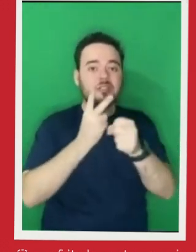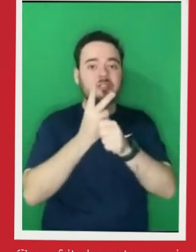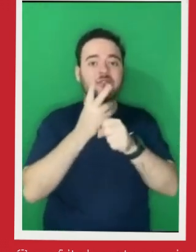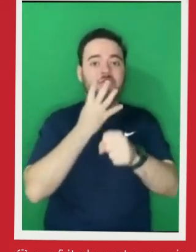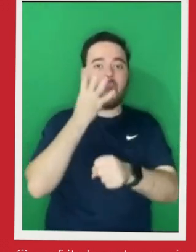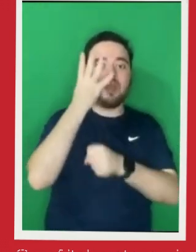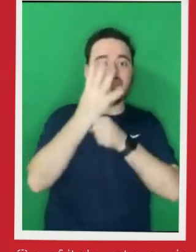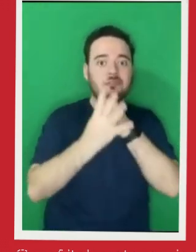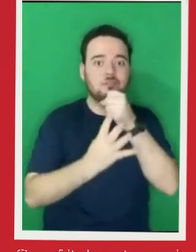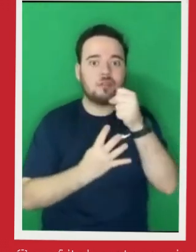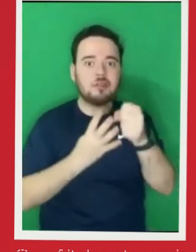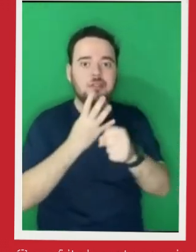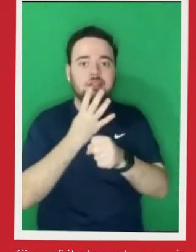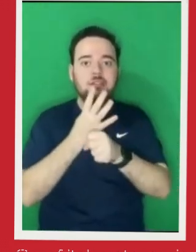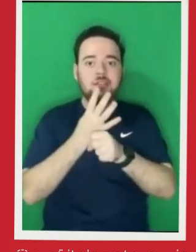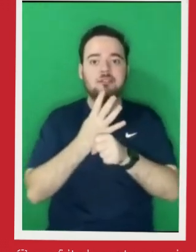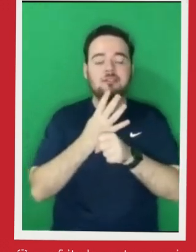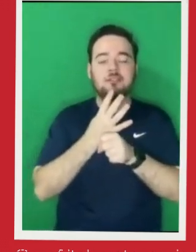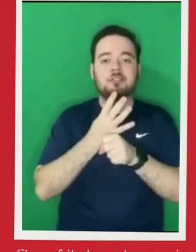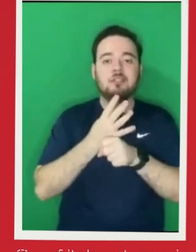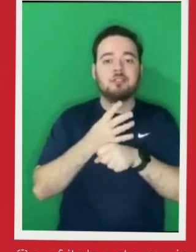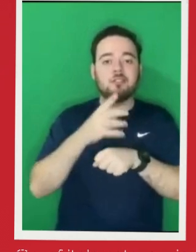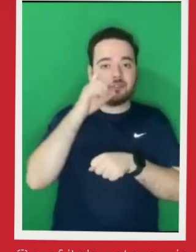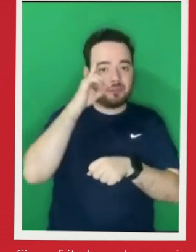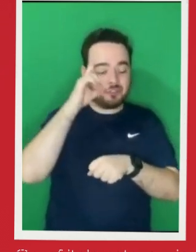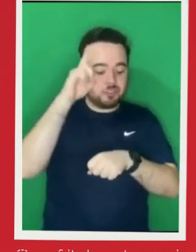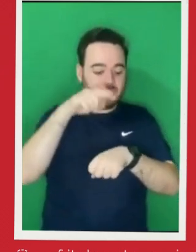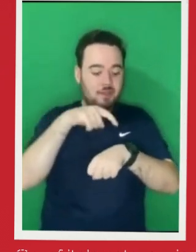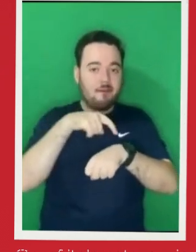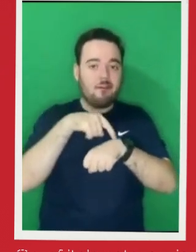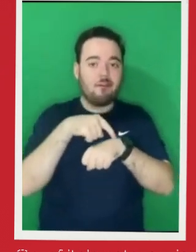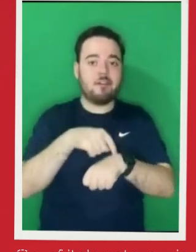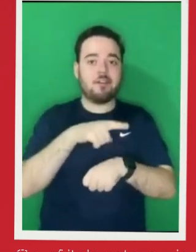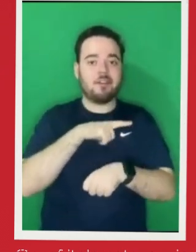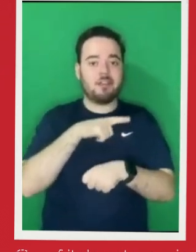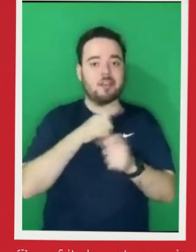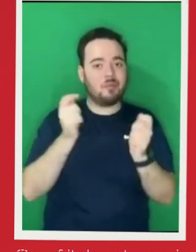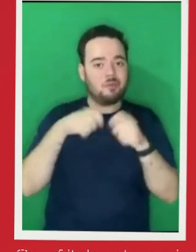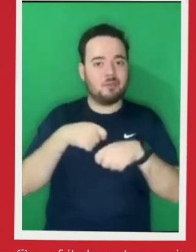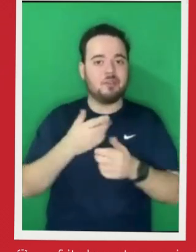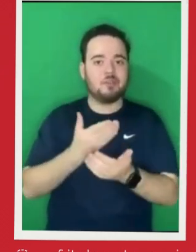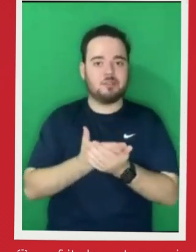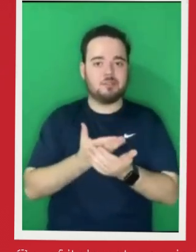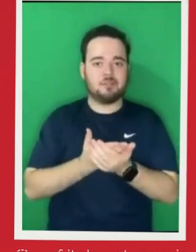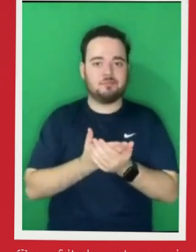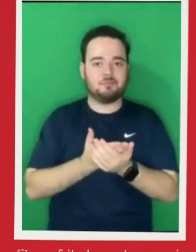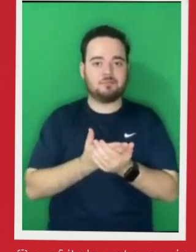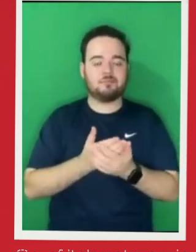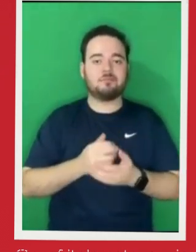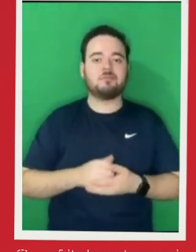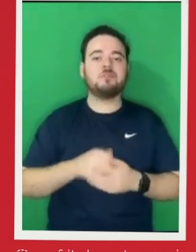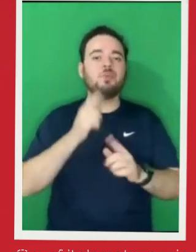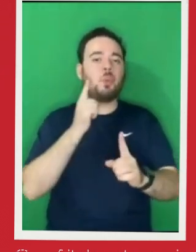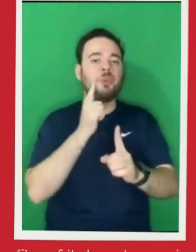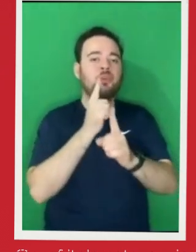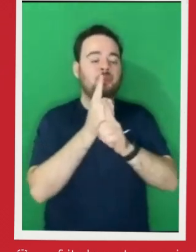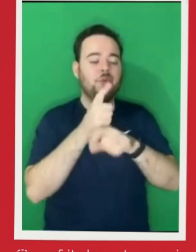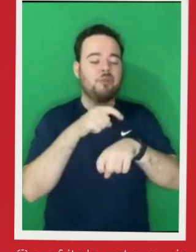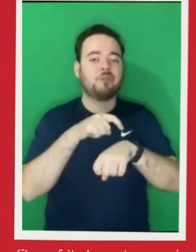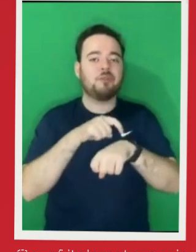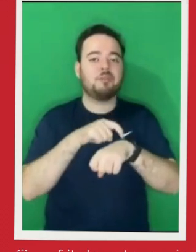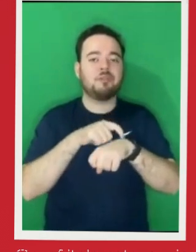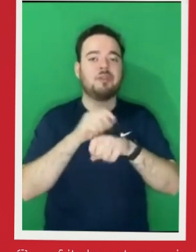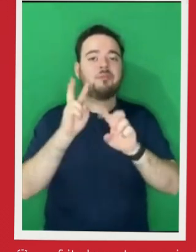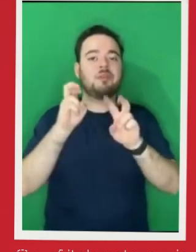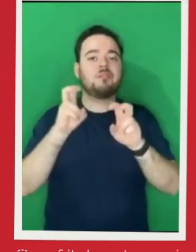2 anos, 4 anos, na realidade do dia, do instante, da hora que você tem para poder estudar. O encontro com